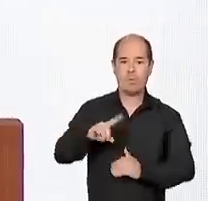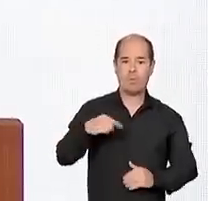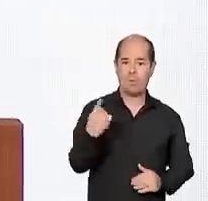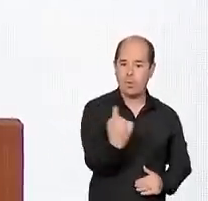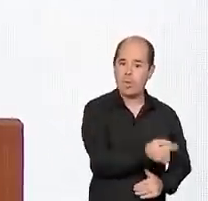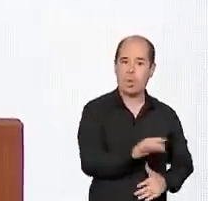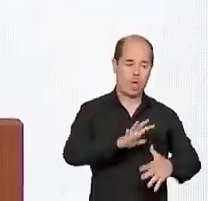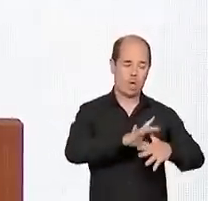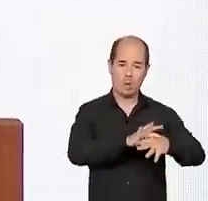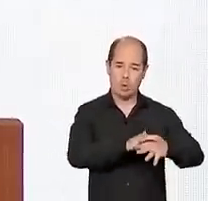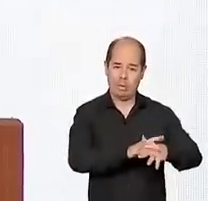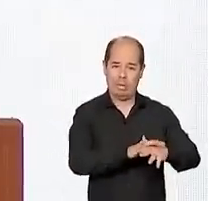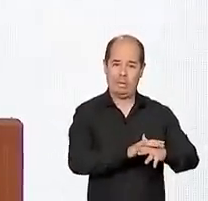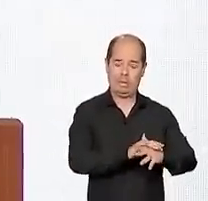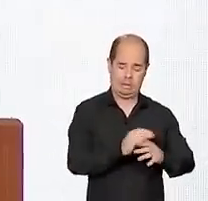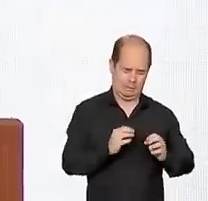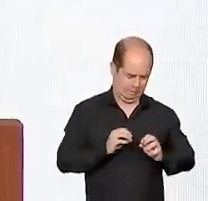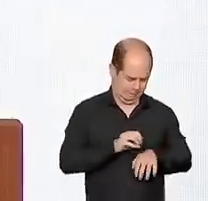trabalharemos juntos.